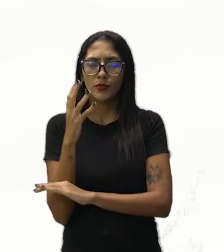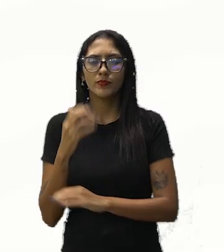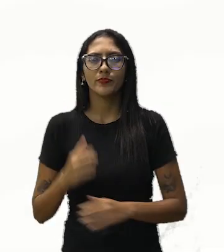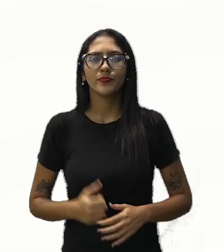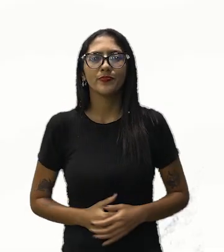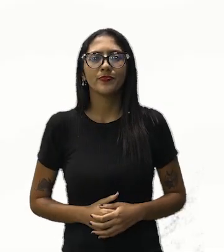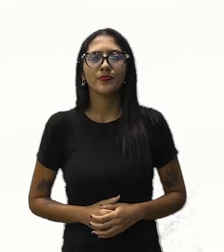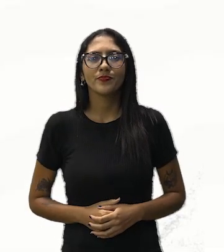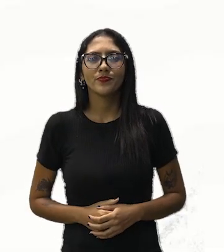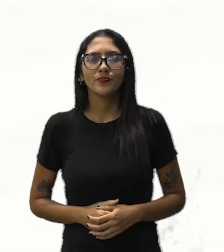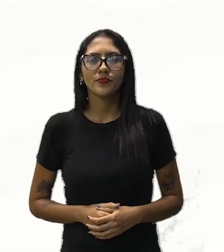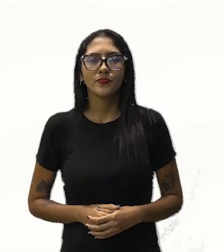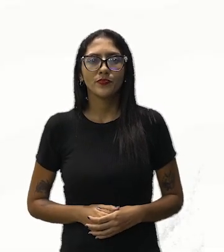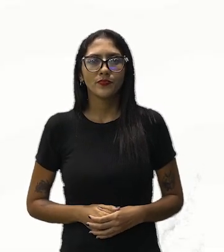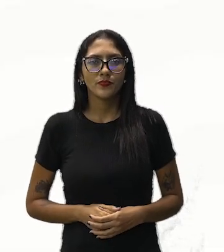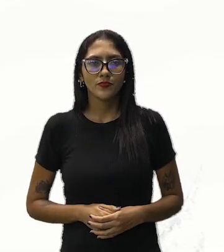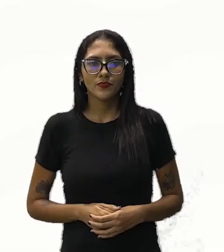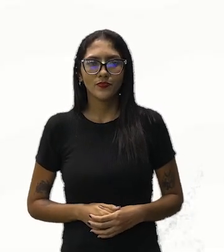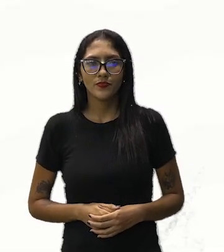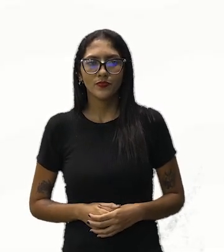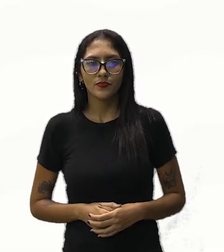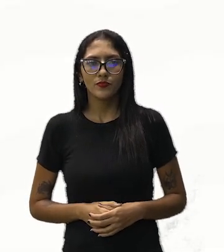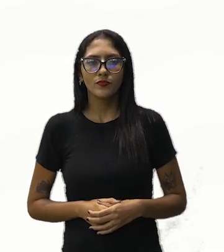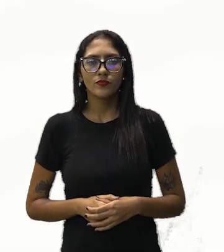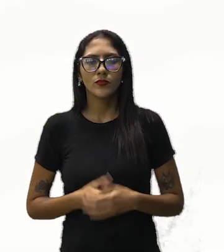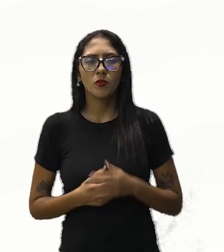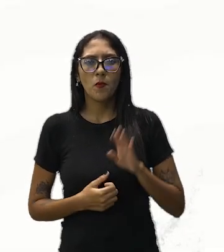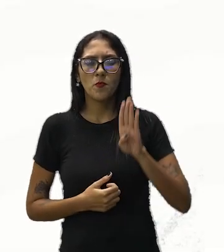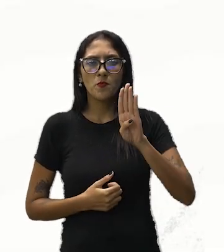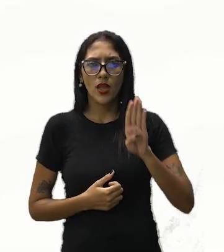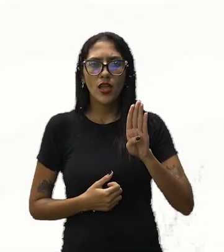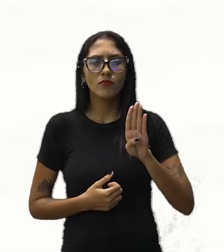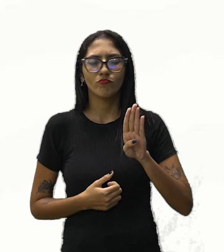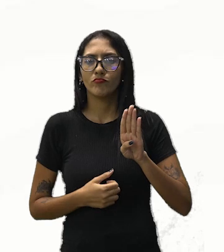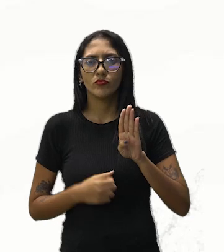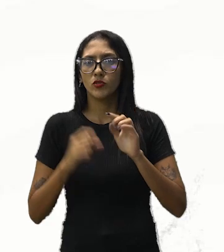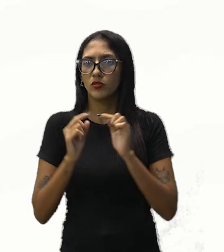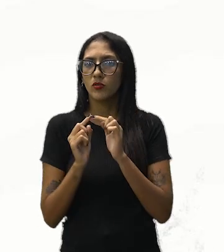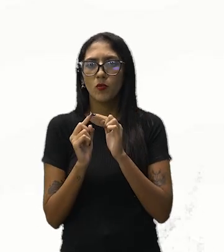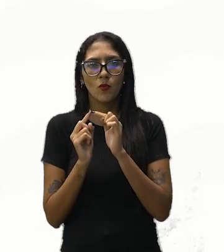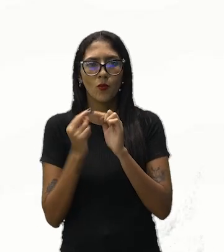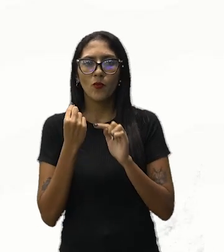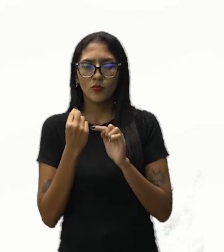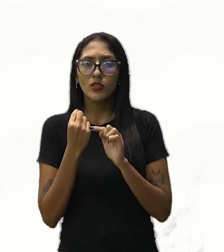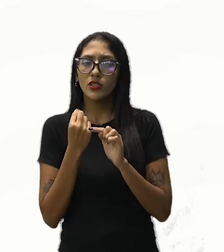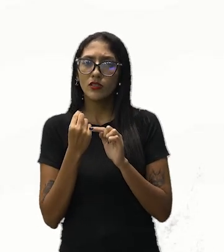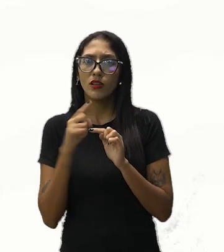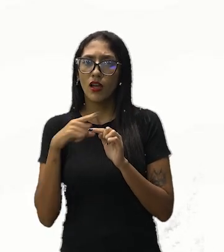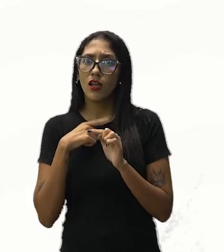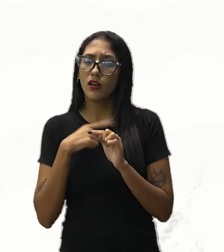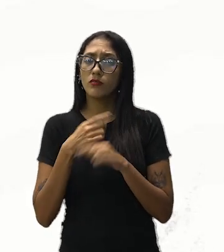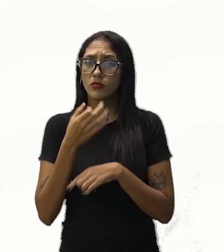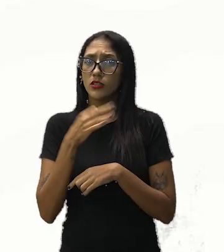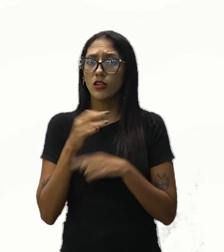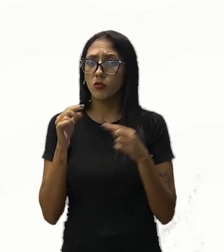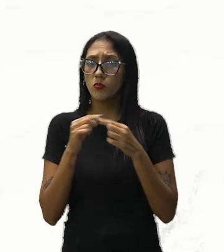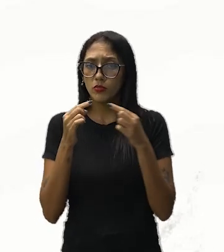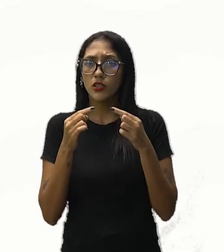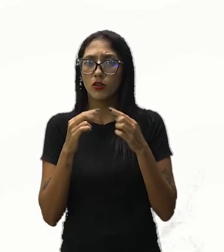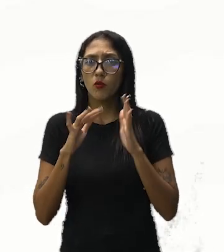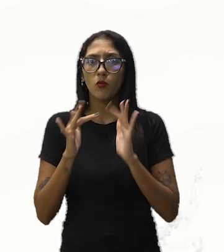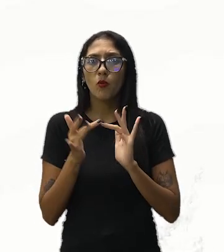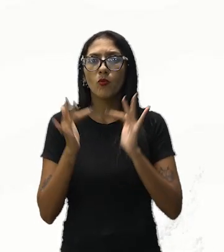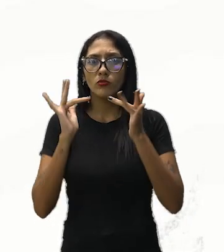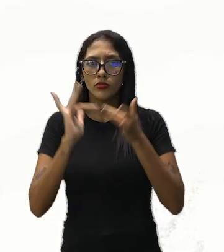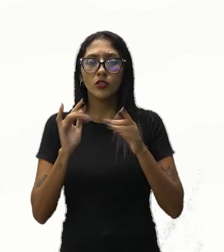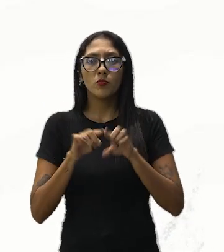para a tela. Então, a letra B, ela também é uma atitude sustentável. Não se